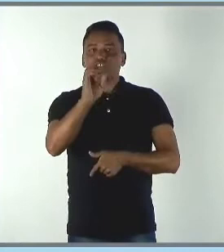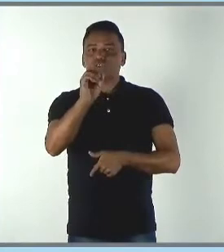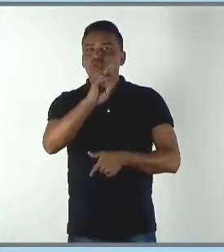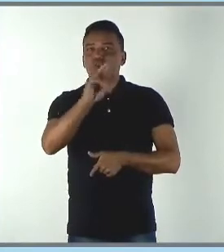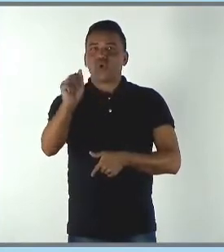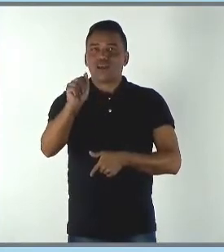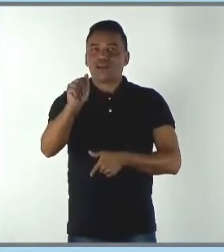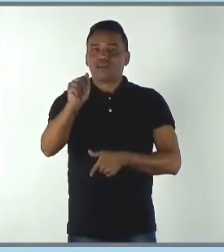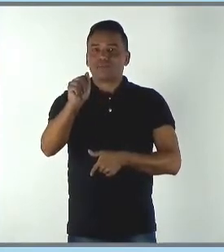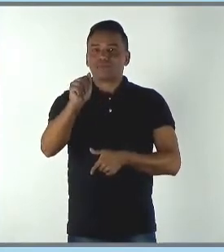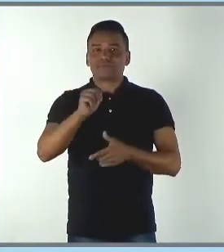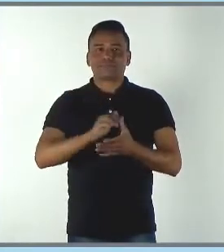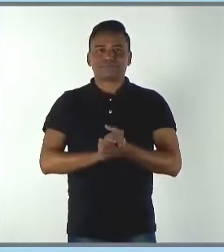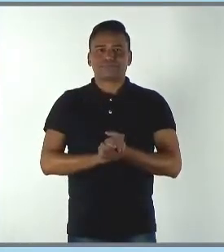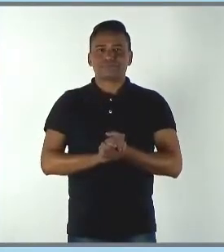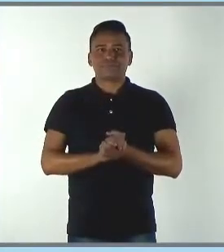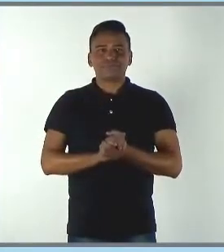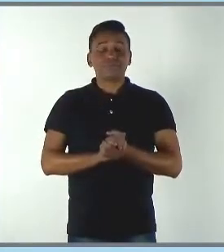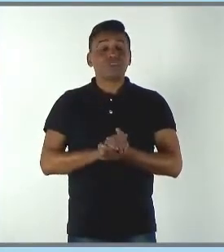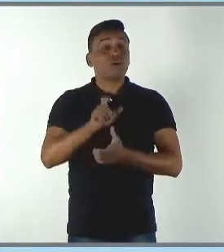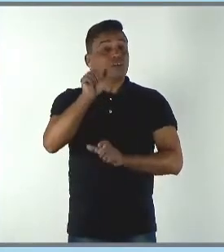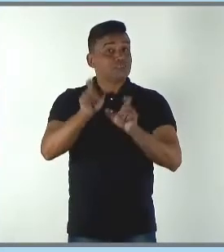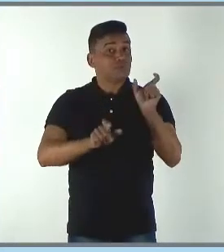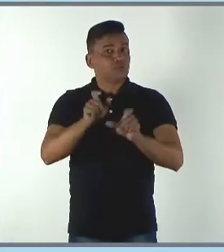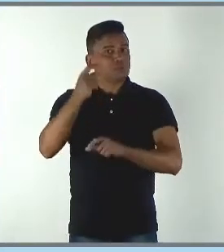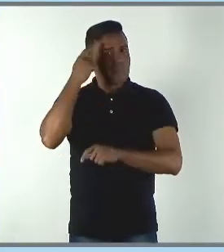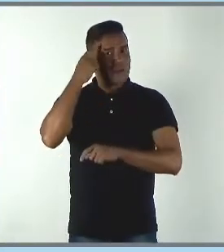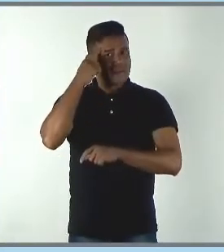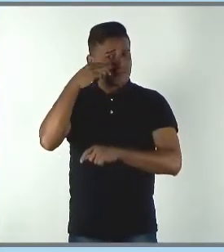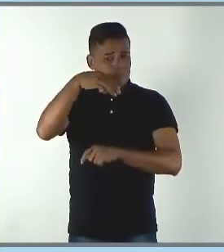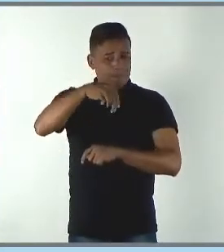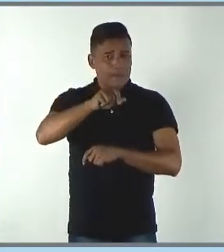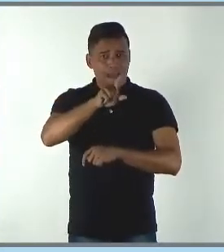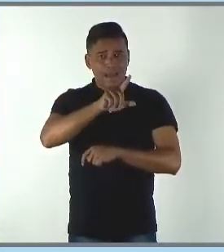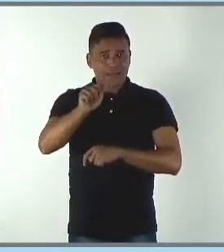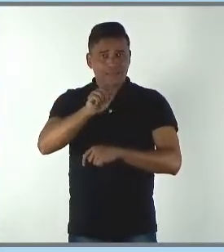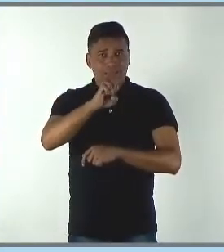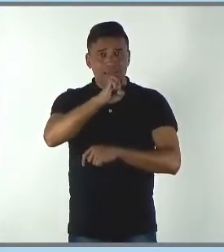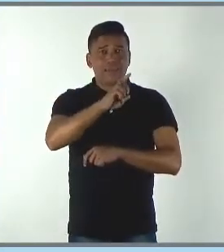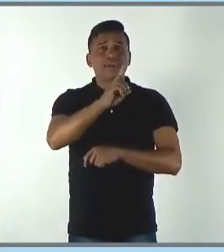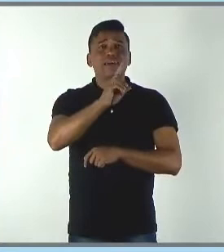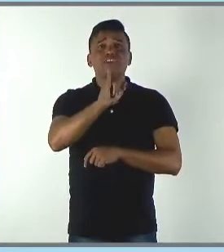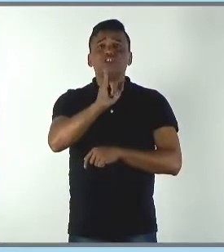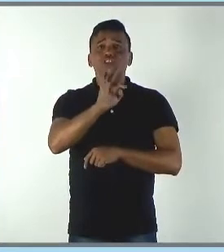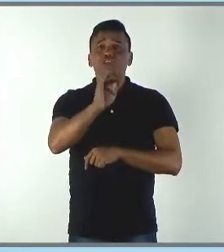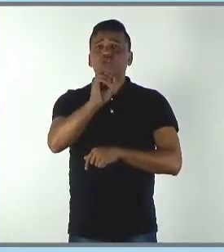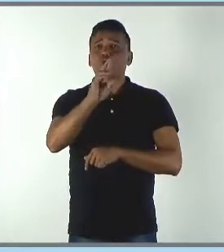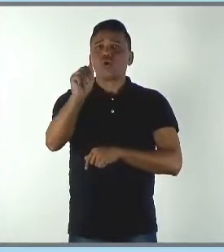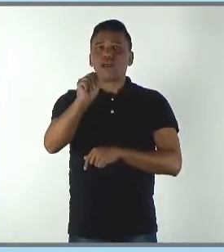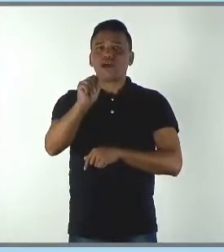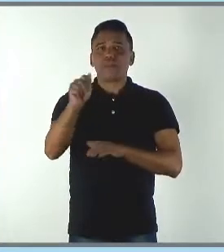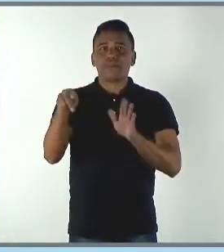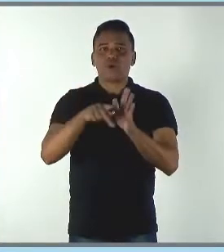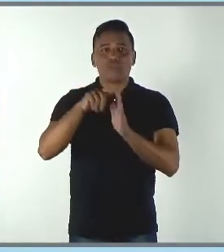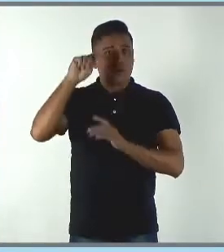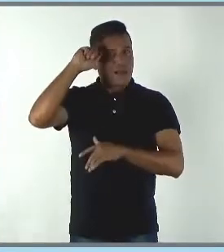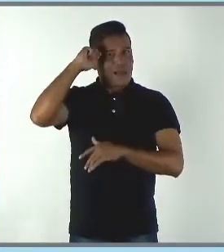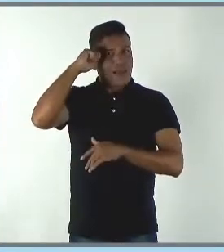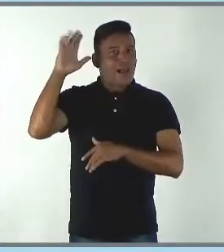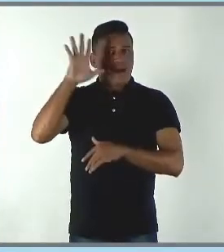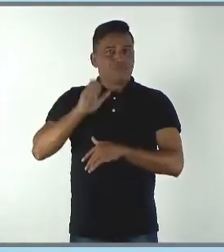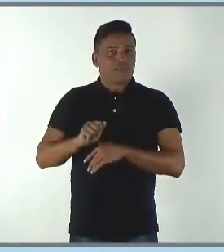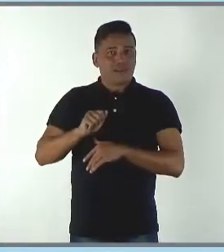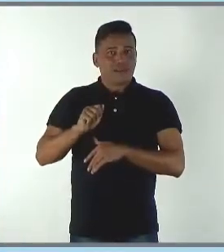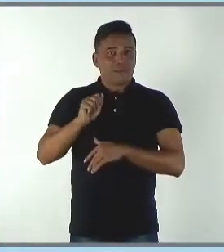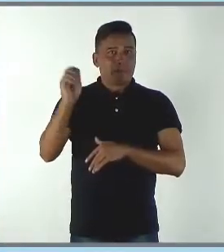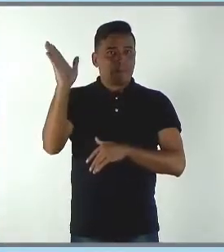rapidamente, muitas pessoas pensam sempre na Masa como uma editora de cultura afro-brasileira. É um dos aspectos